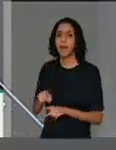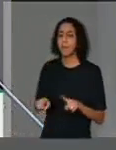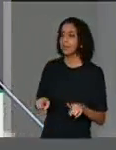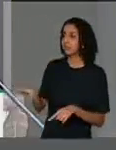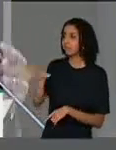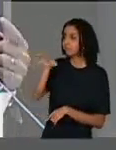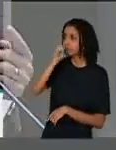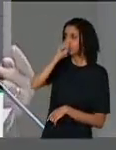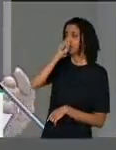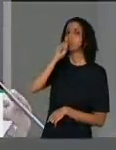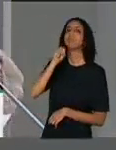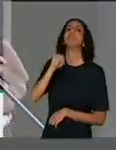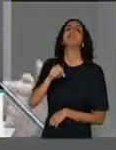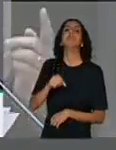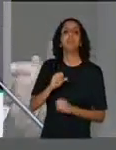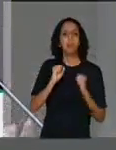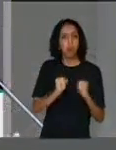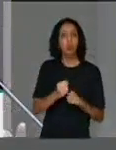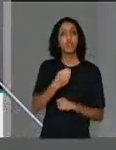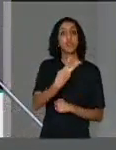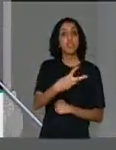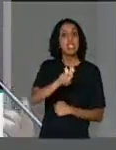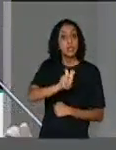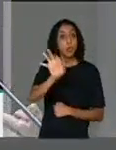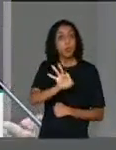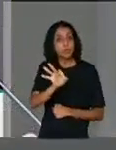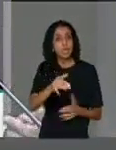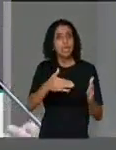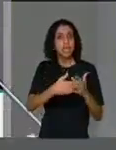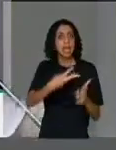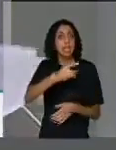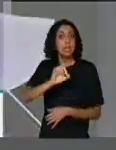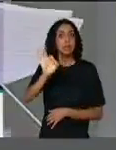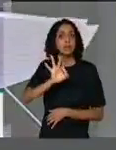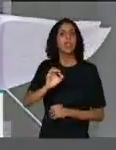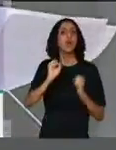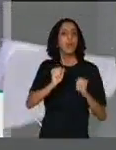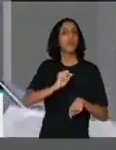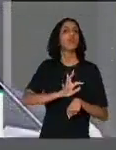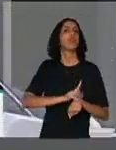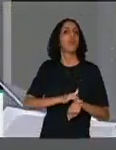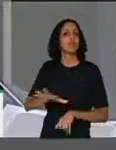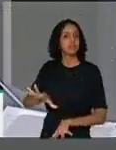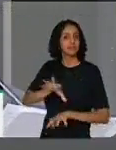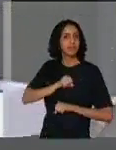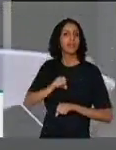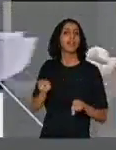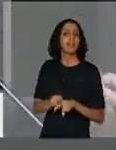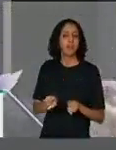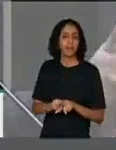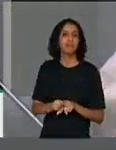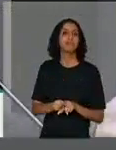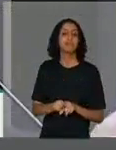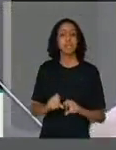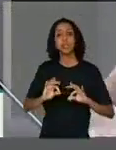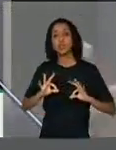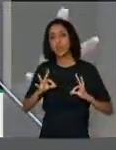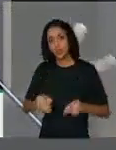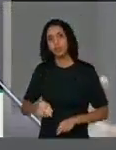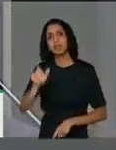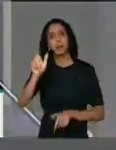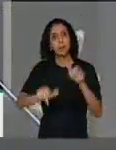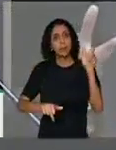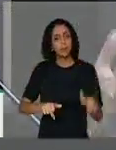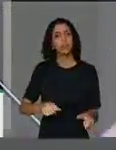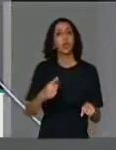doenças cardíacas em 25% a 30%. Portanto, não é algo que afete apenas o fumante propriamente, mas os fumantes passivos